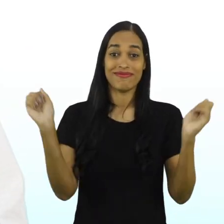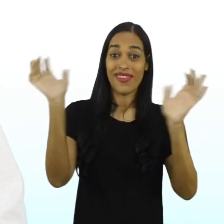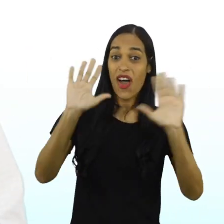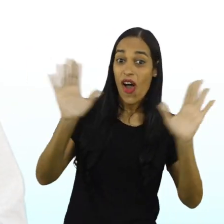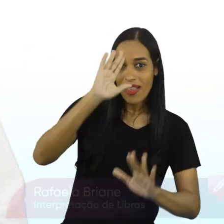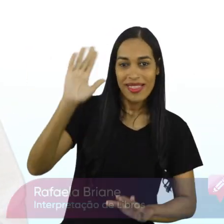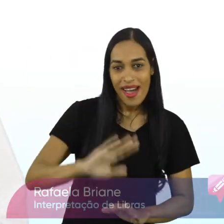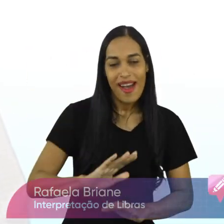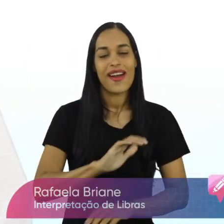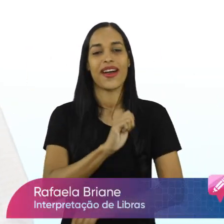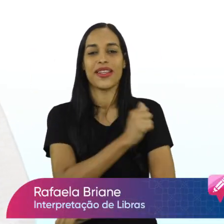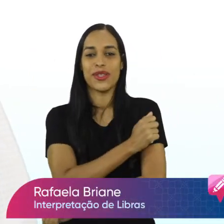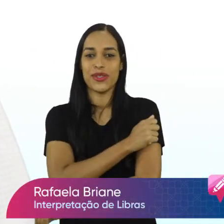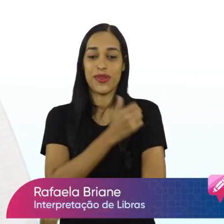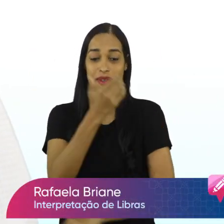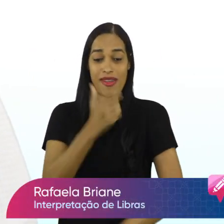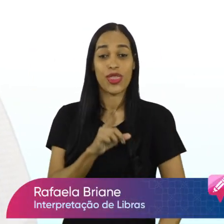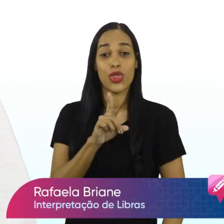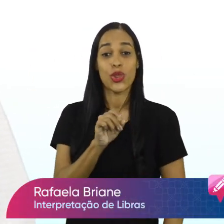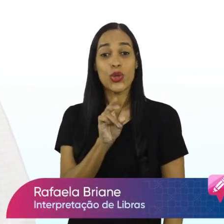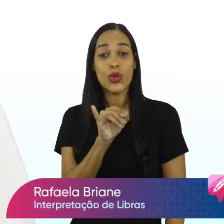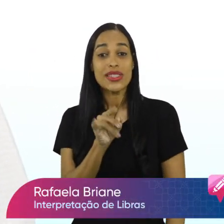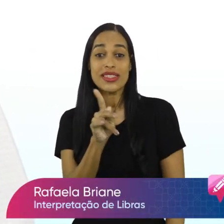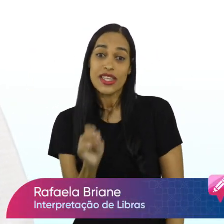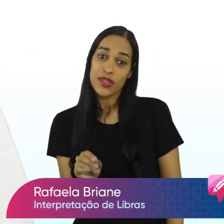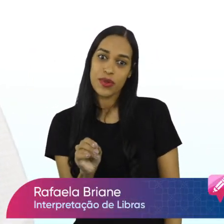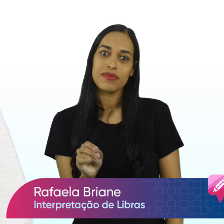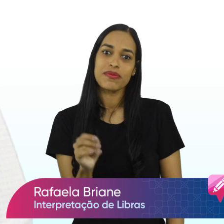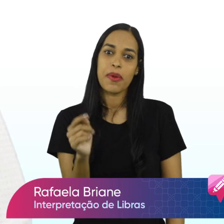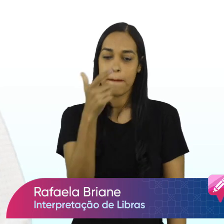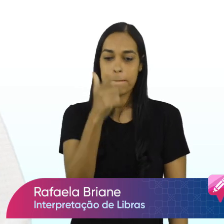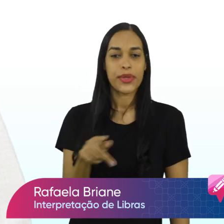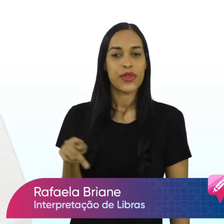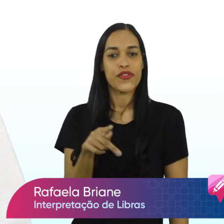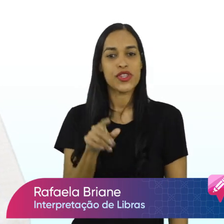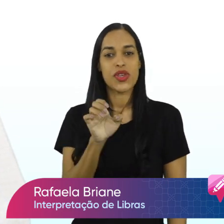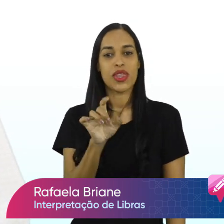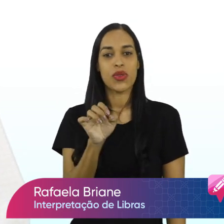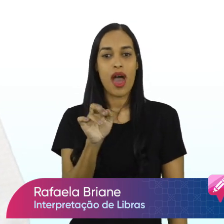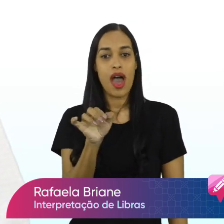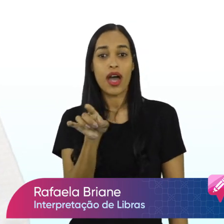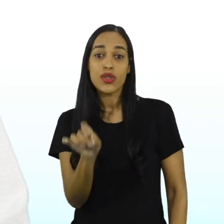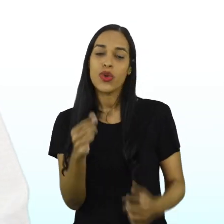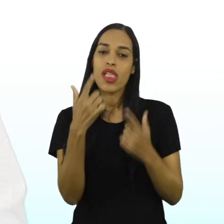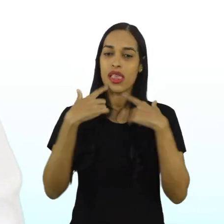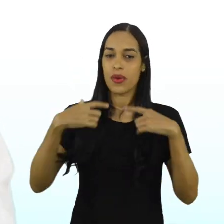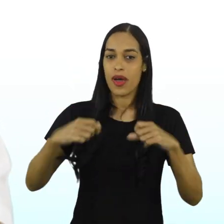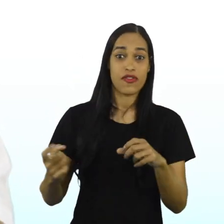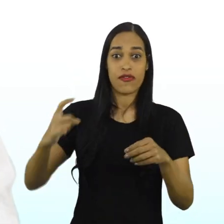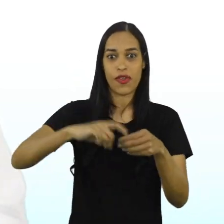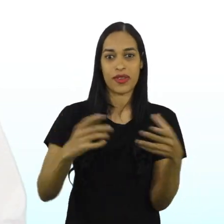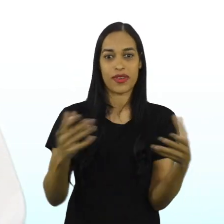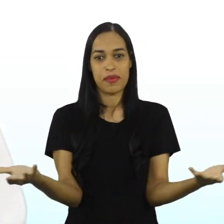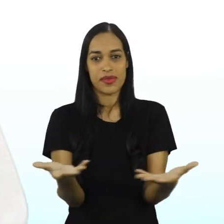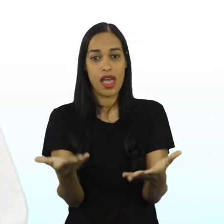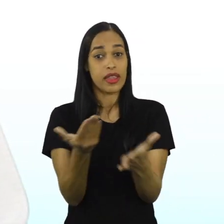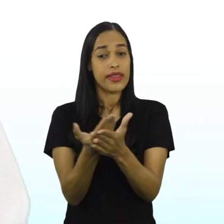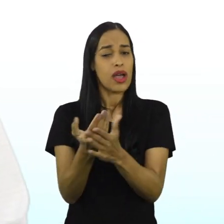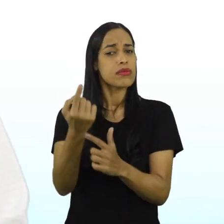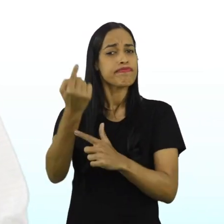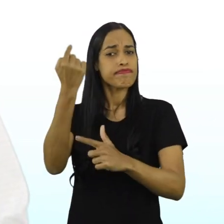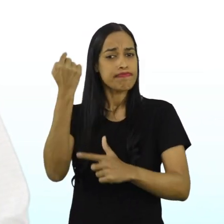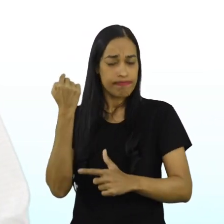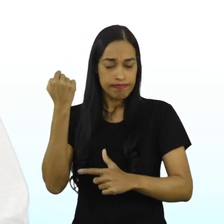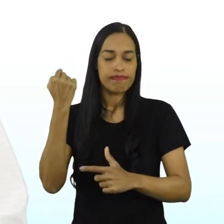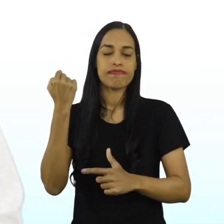Olá, fera! Duduzinho na área. Olha, professor Eduardo Alves de Linguagens, estamos de volta. Na aula